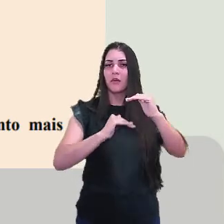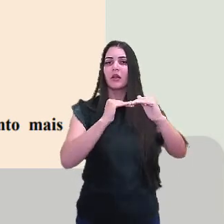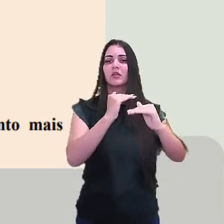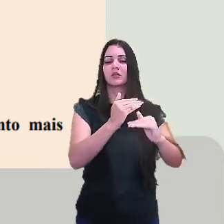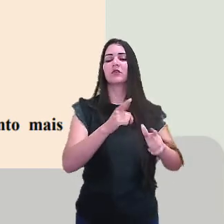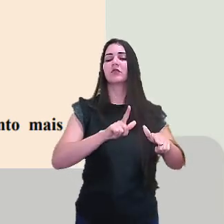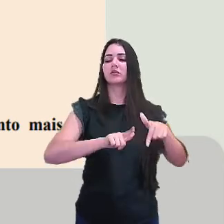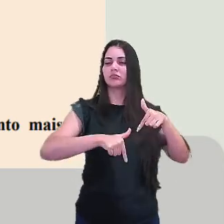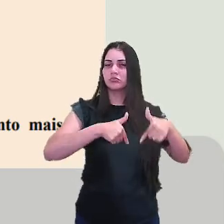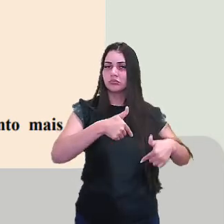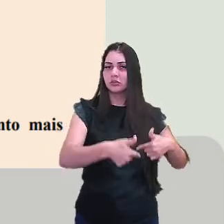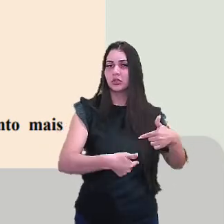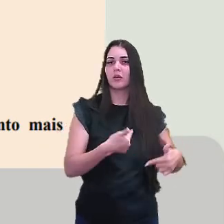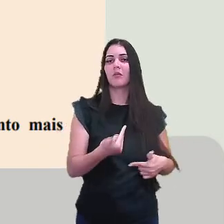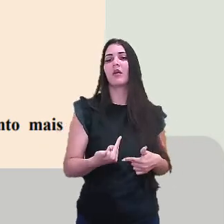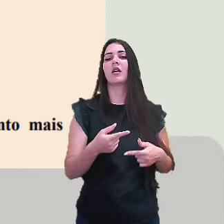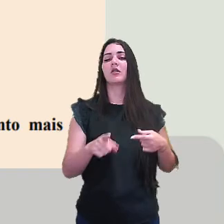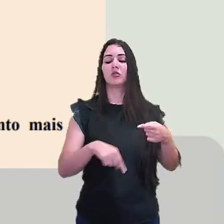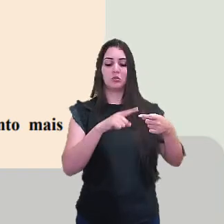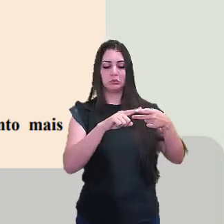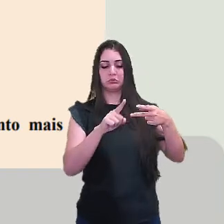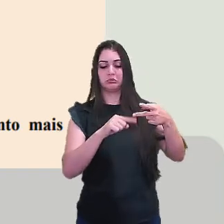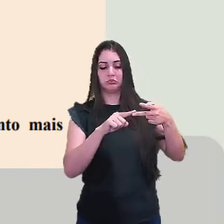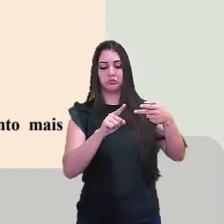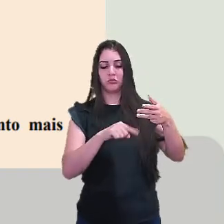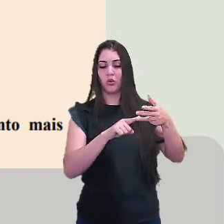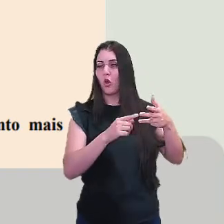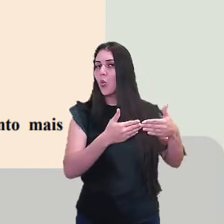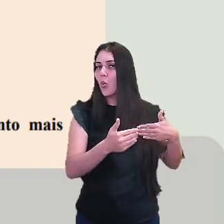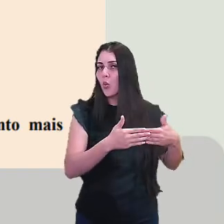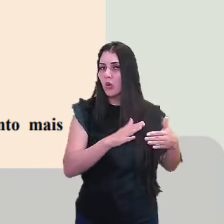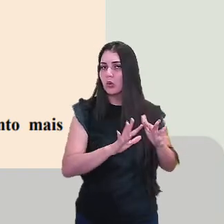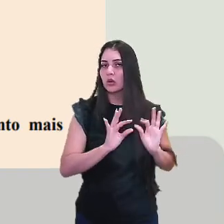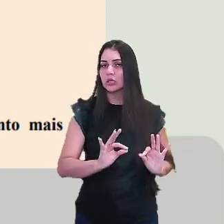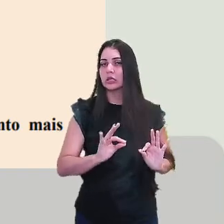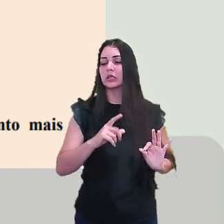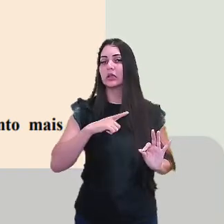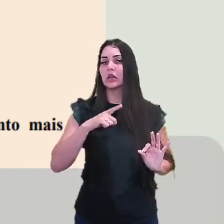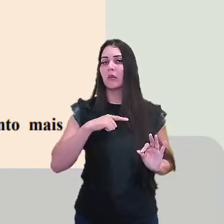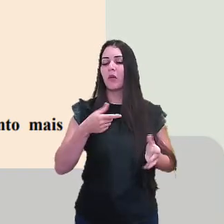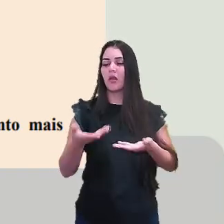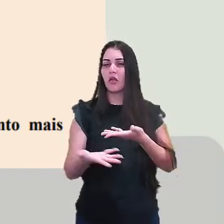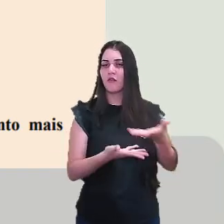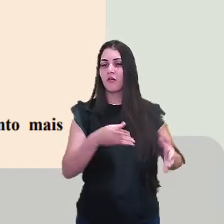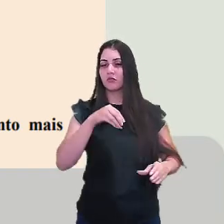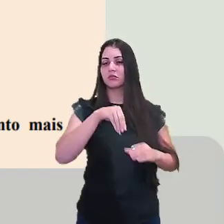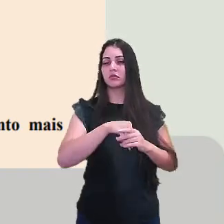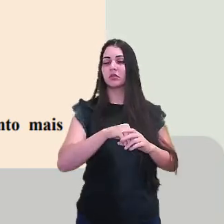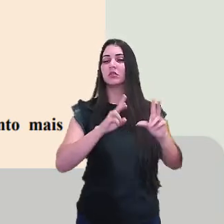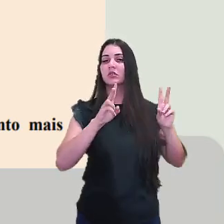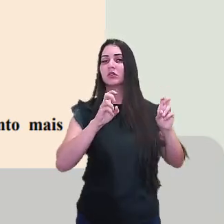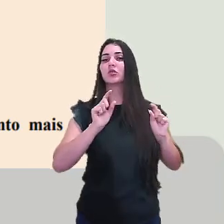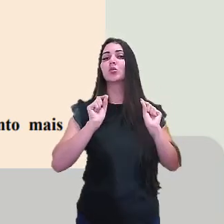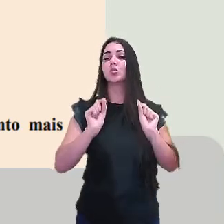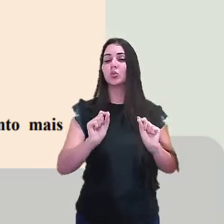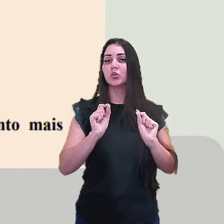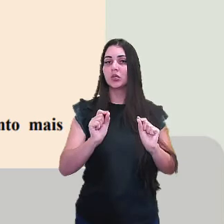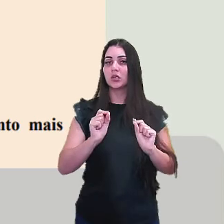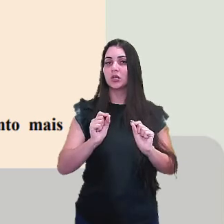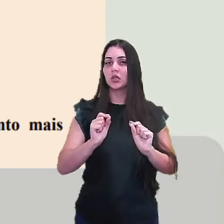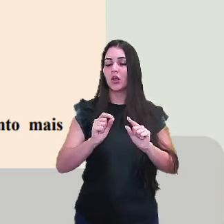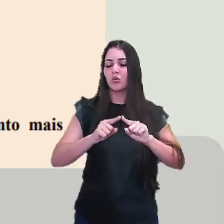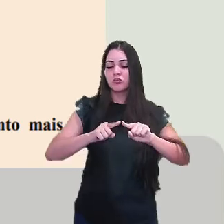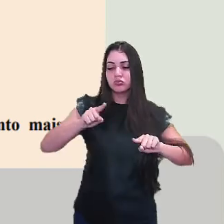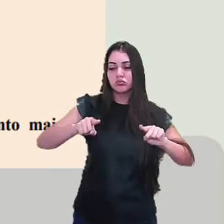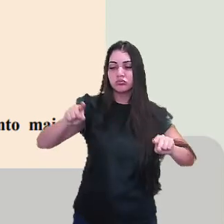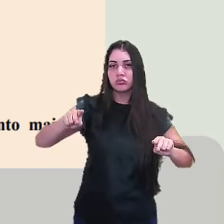os trabalhos, seja ele no setor primário, secundário e terciário, a gente também envolve dentro desse assunto o Índice de